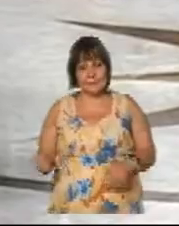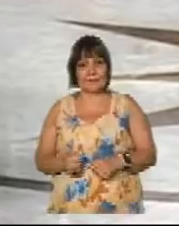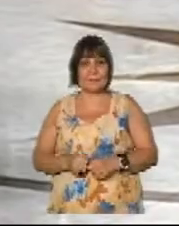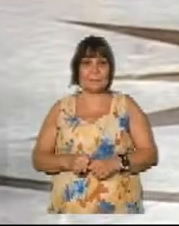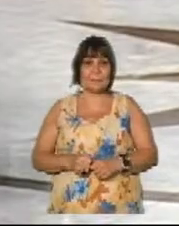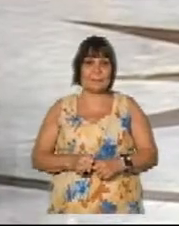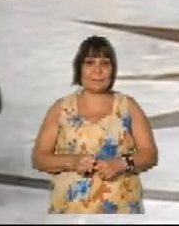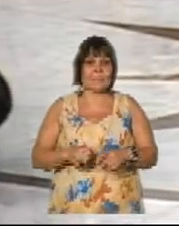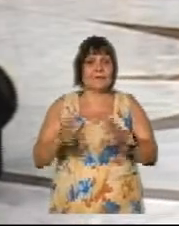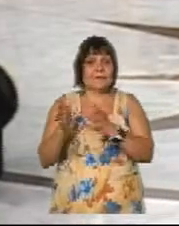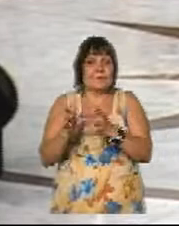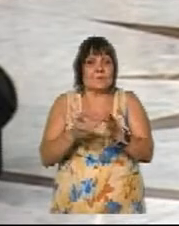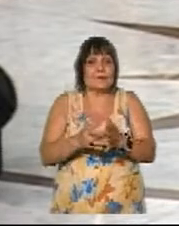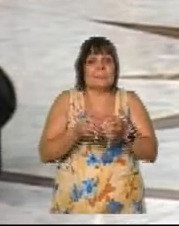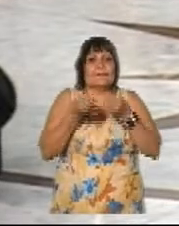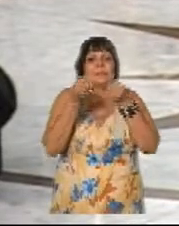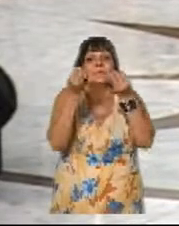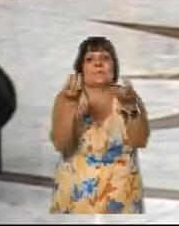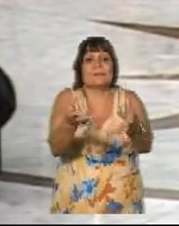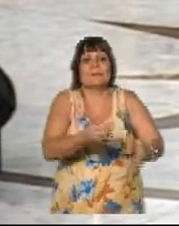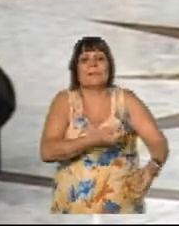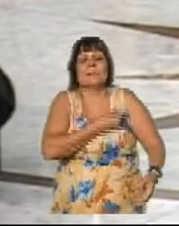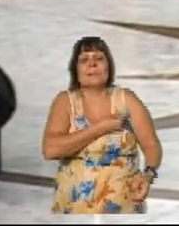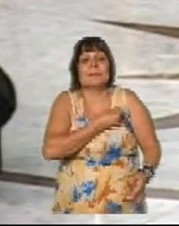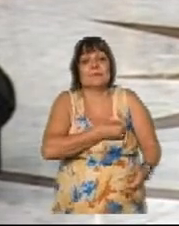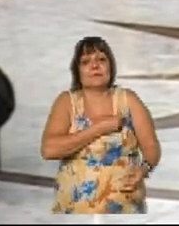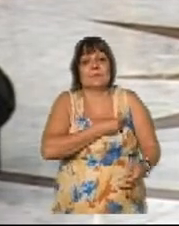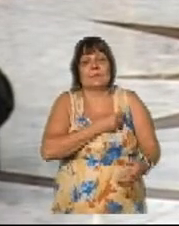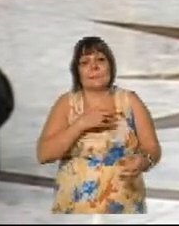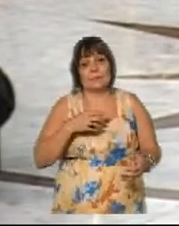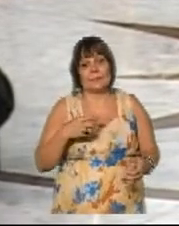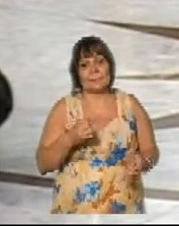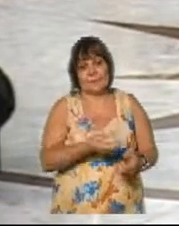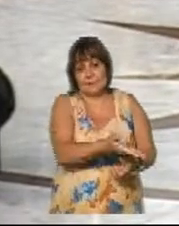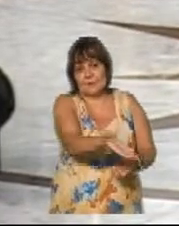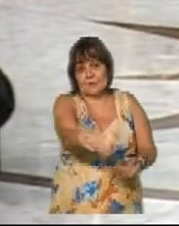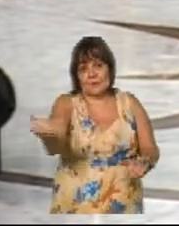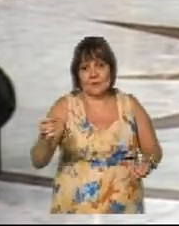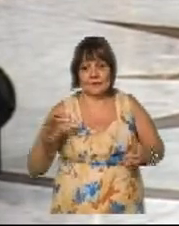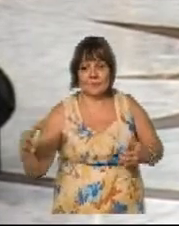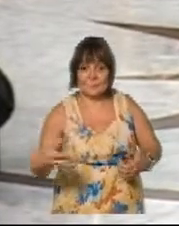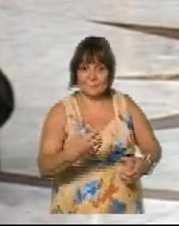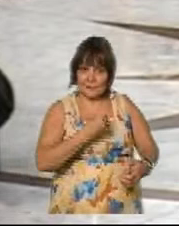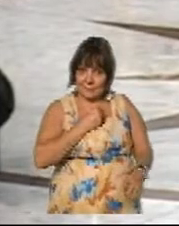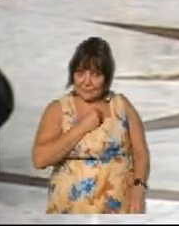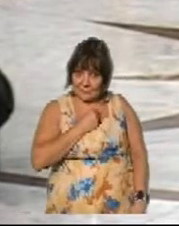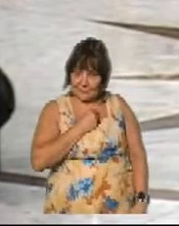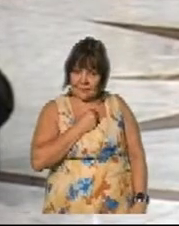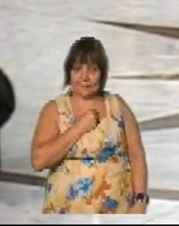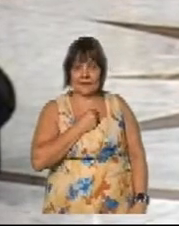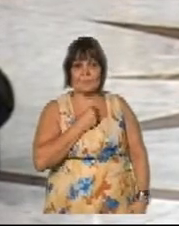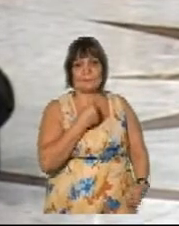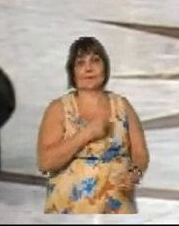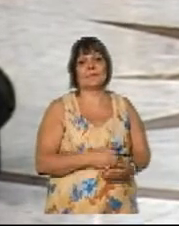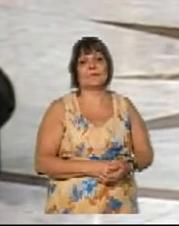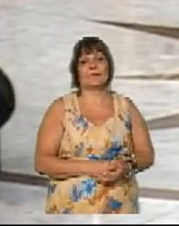era dar a sua própria vida para nos resgatar, para nos tirar do mercado de escravos. É